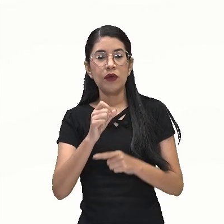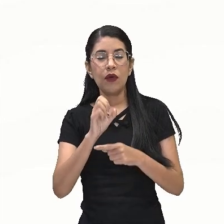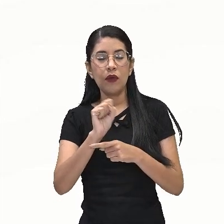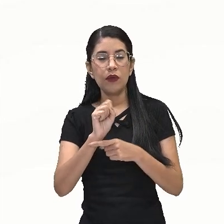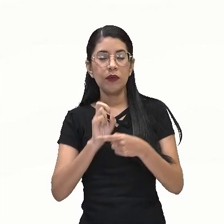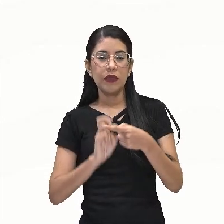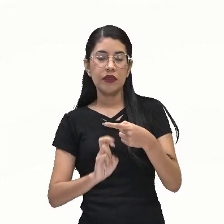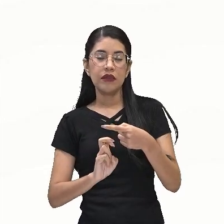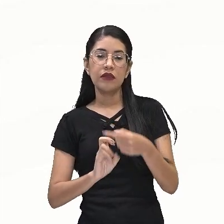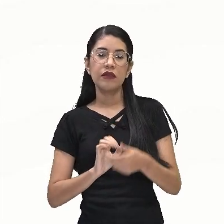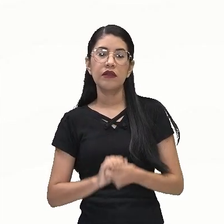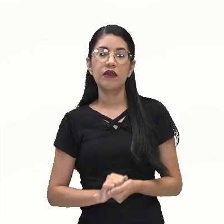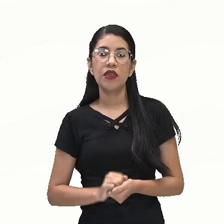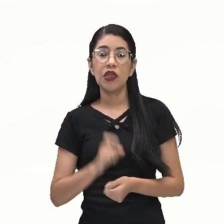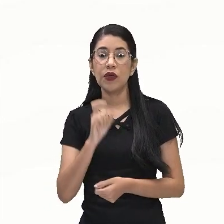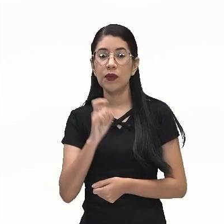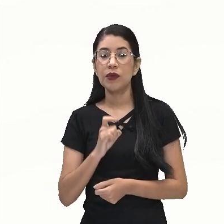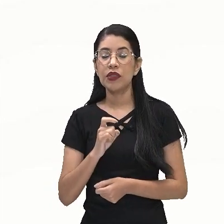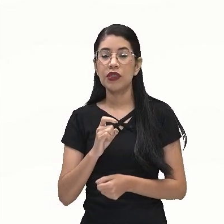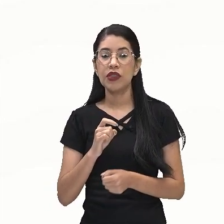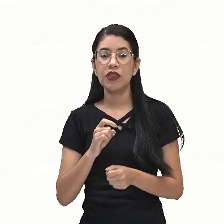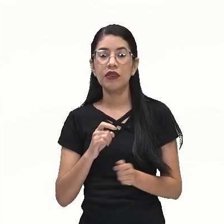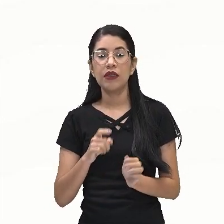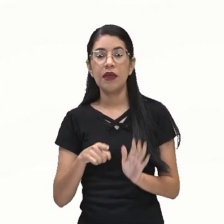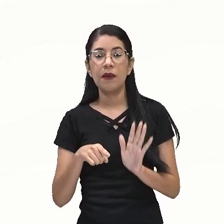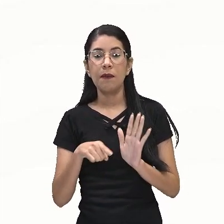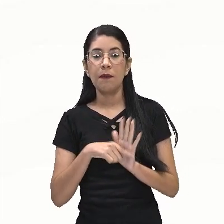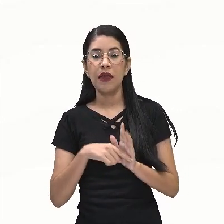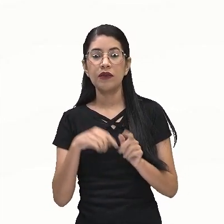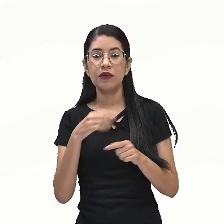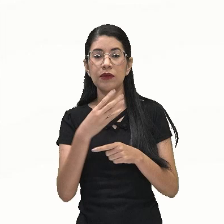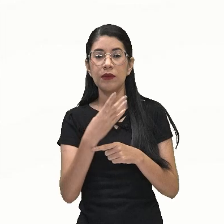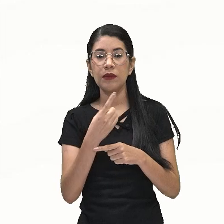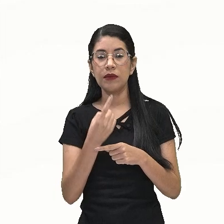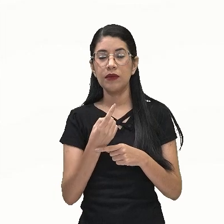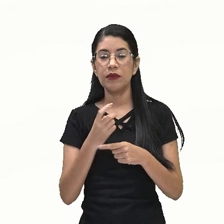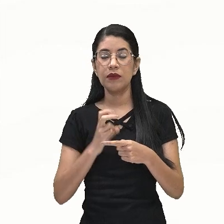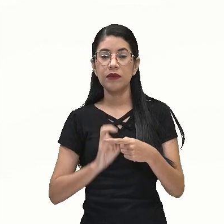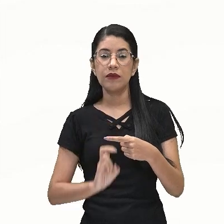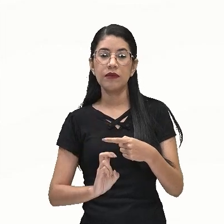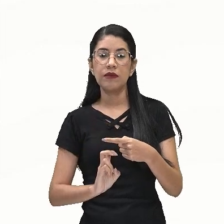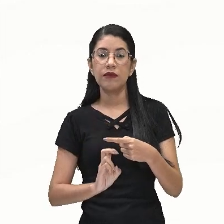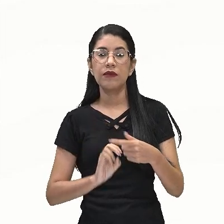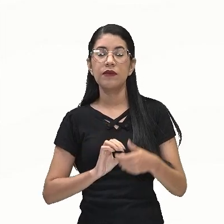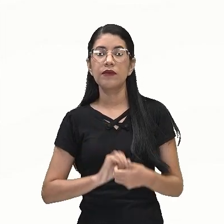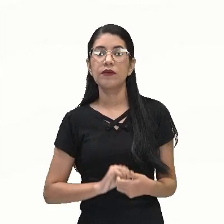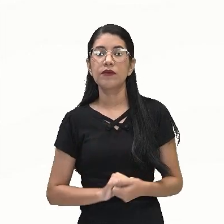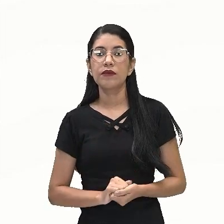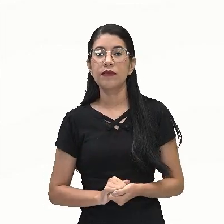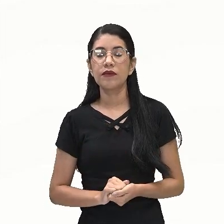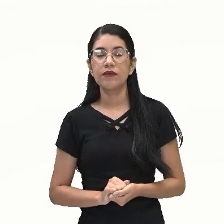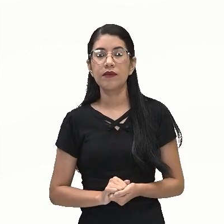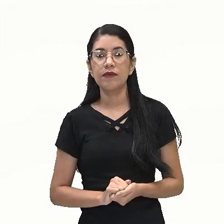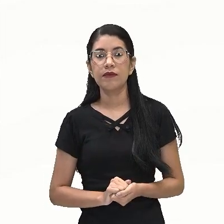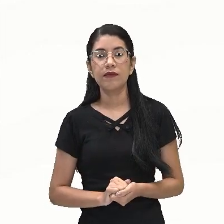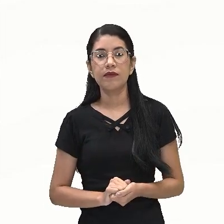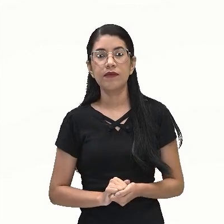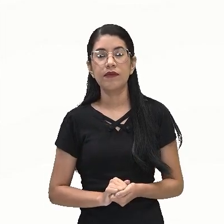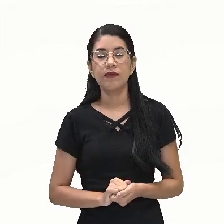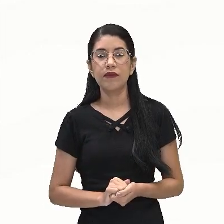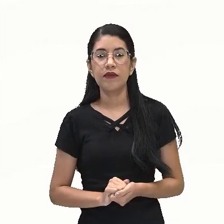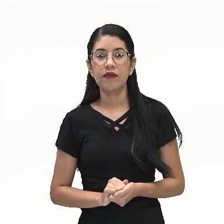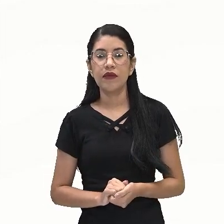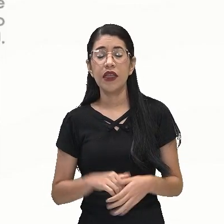e o meu X deu -41, né, sobre 5. Então,